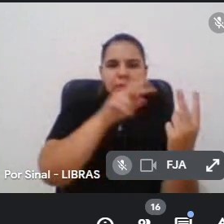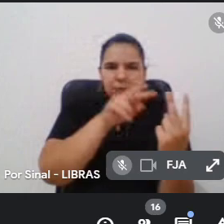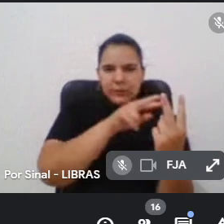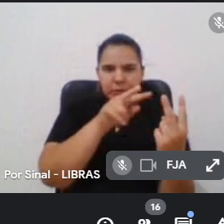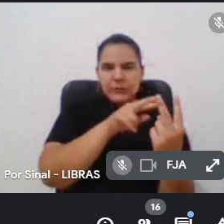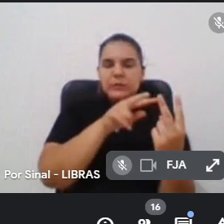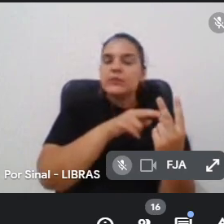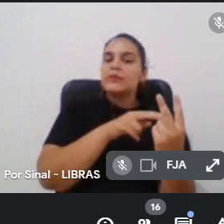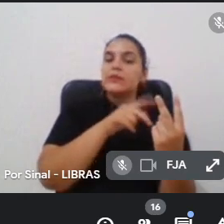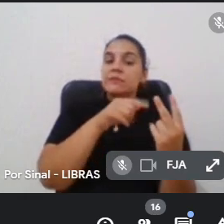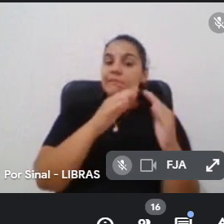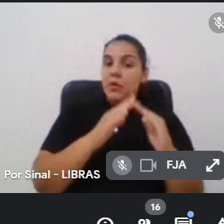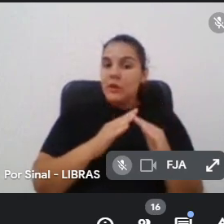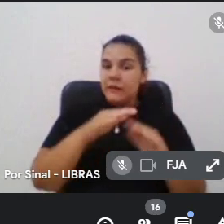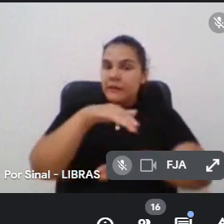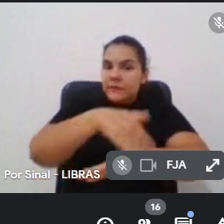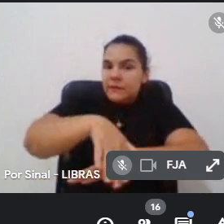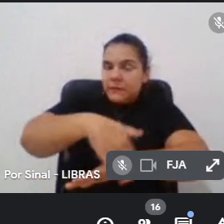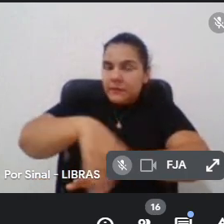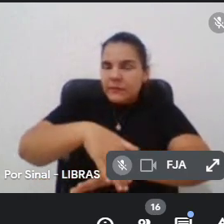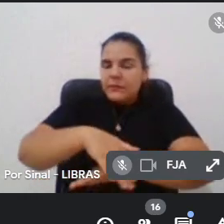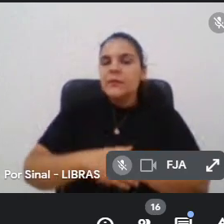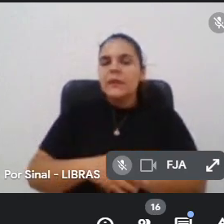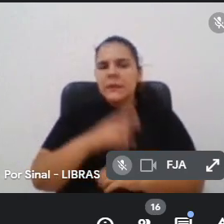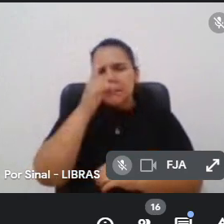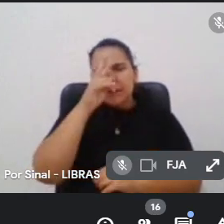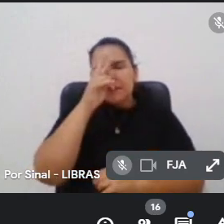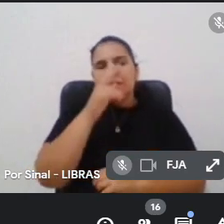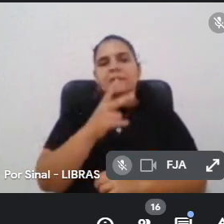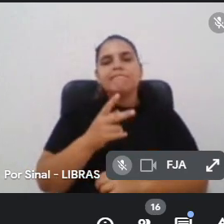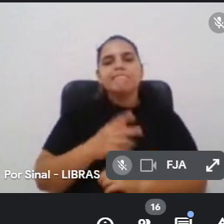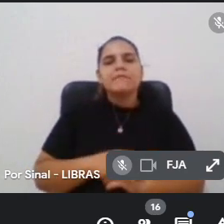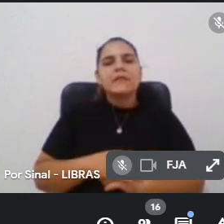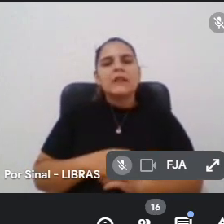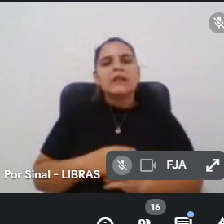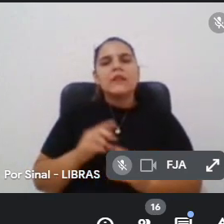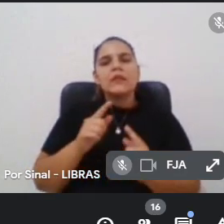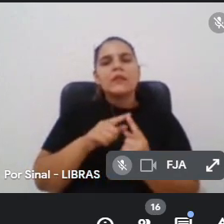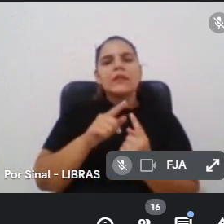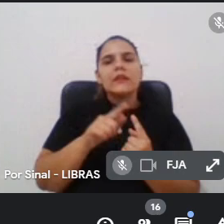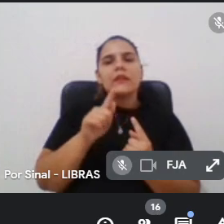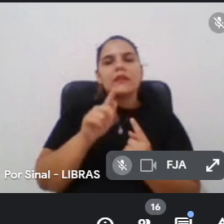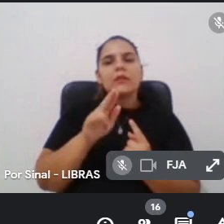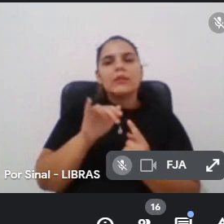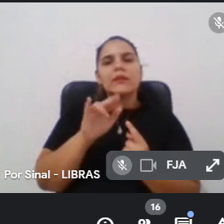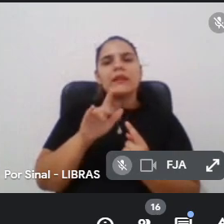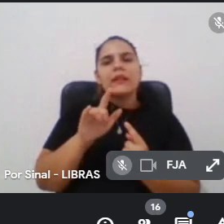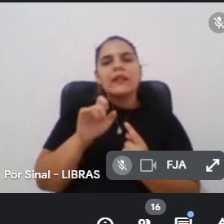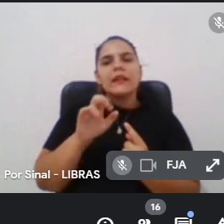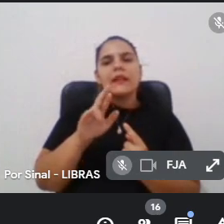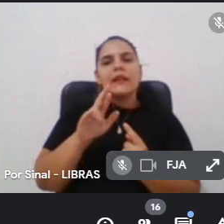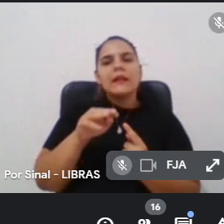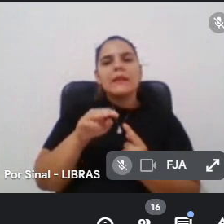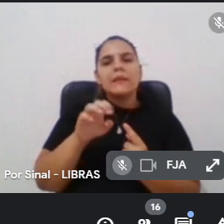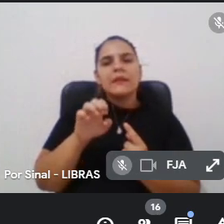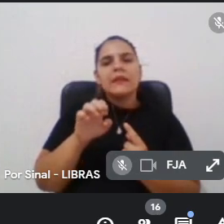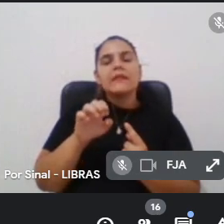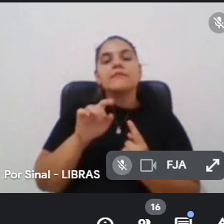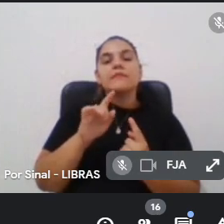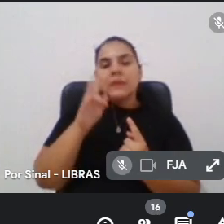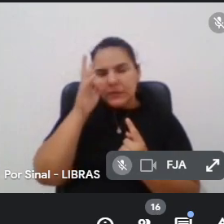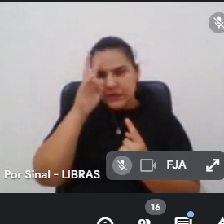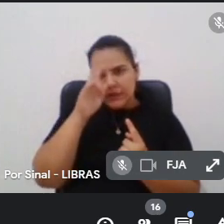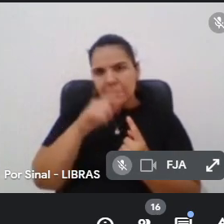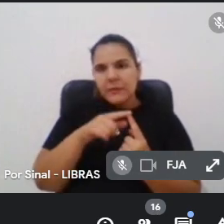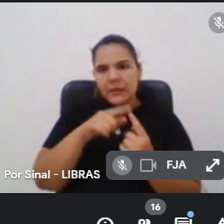eventos. Guilherme, aí eu não sei se você o conhece. Conheço, conheço. Ele estava no abrigo temporário para a Poupirrua. Hoje ele está